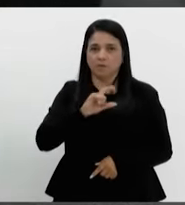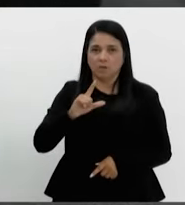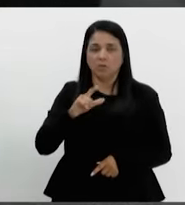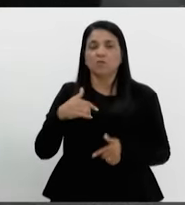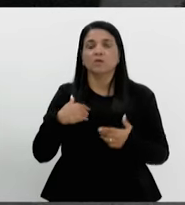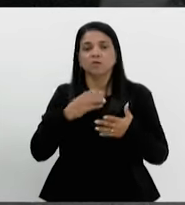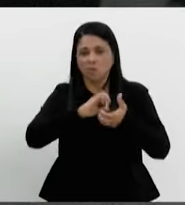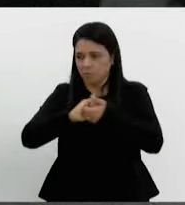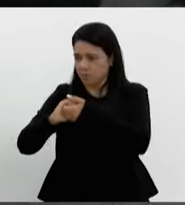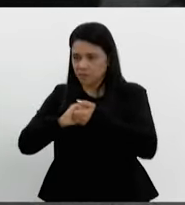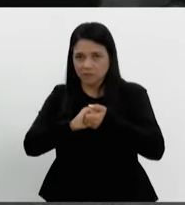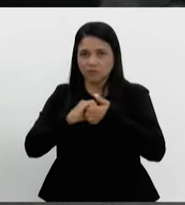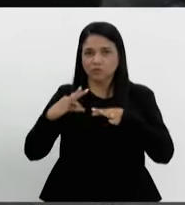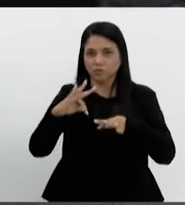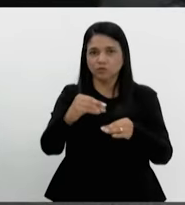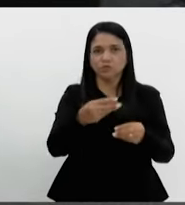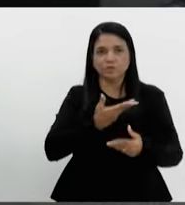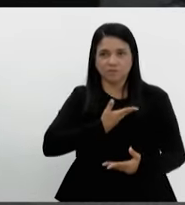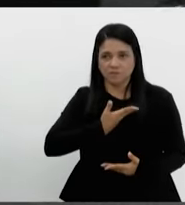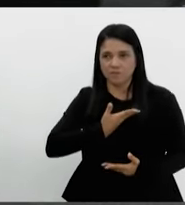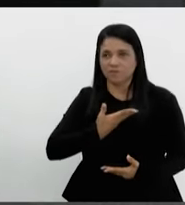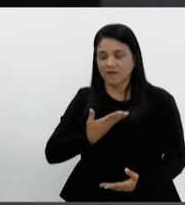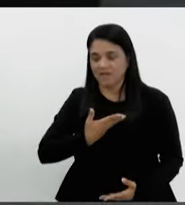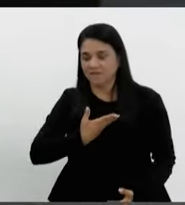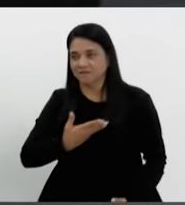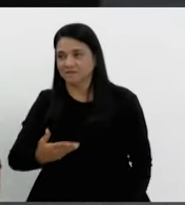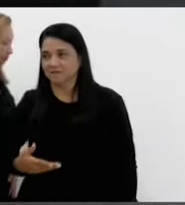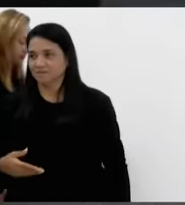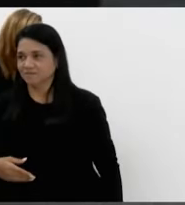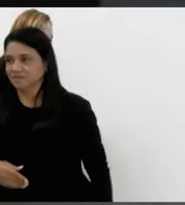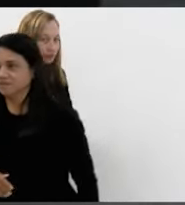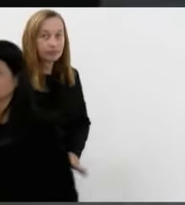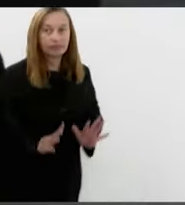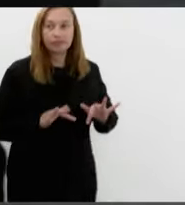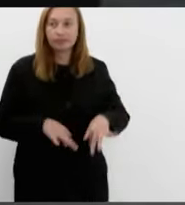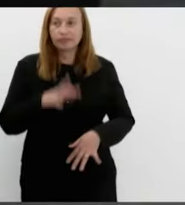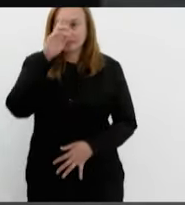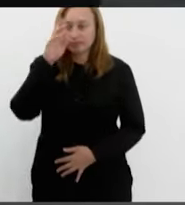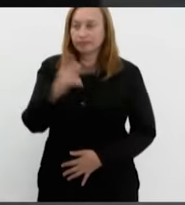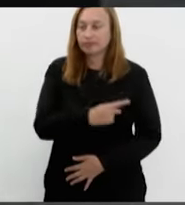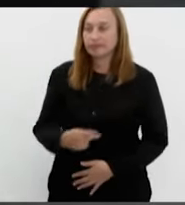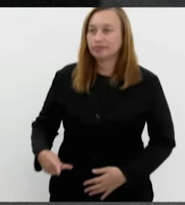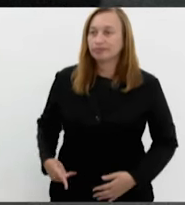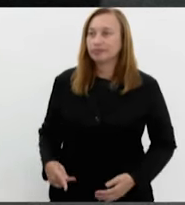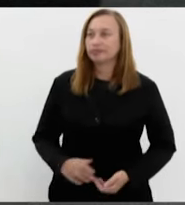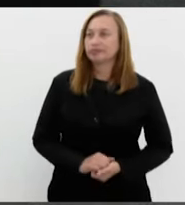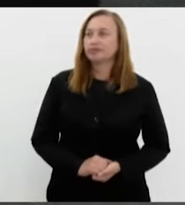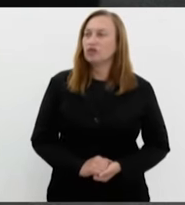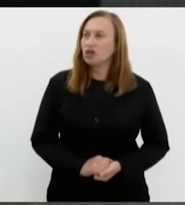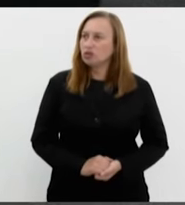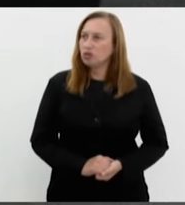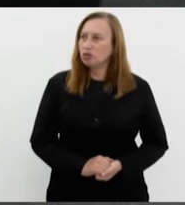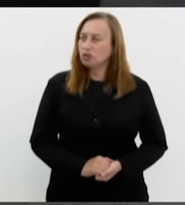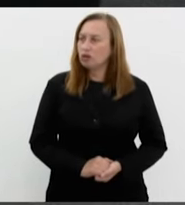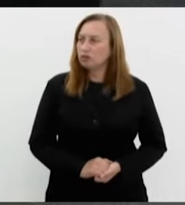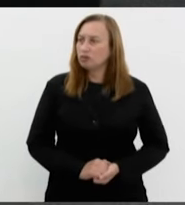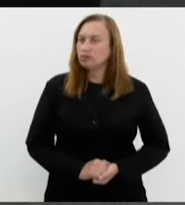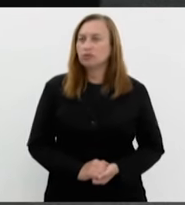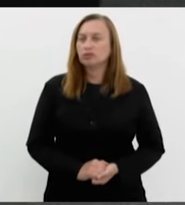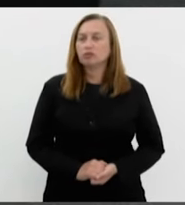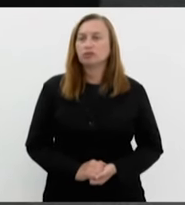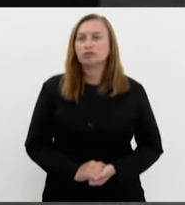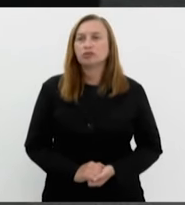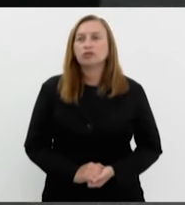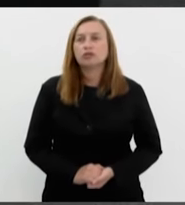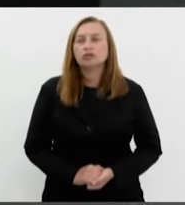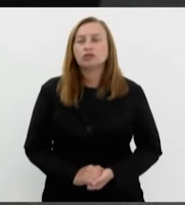amigos policiais penais desse Estado. E, para terminar, falando de segurança pública, presidente, quero aqui, meu irmão, vereador